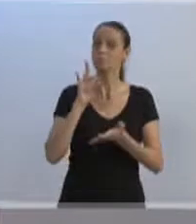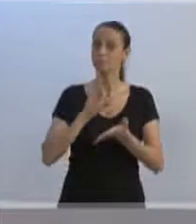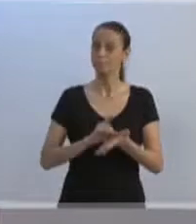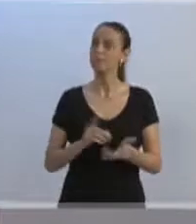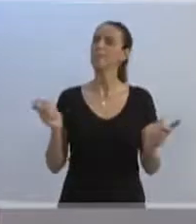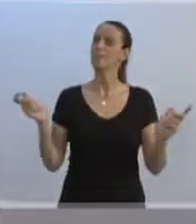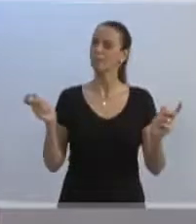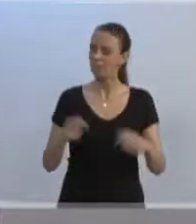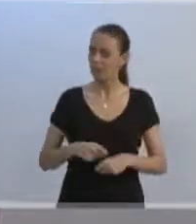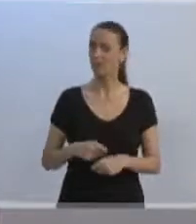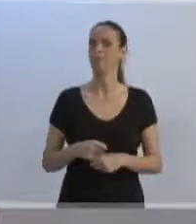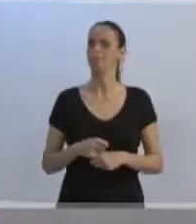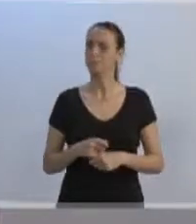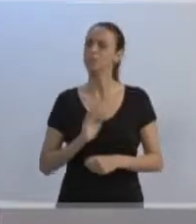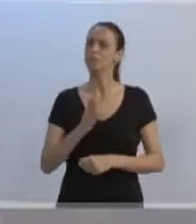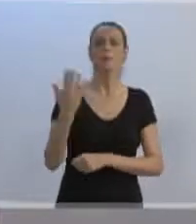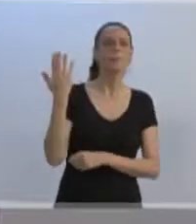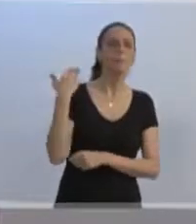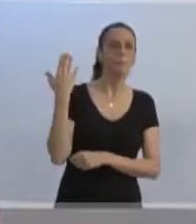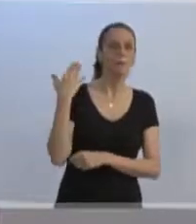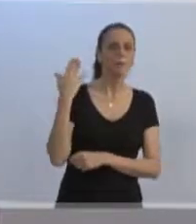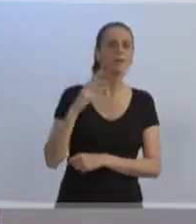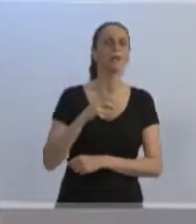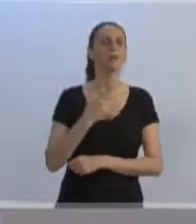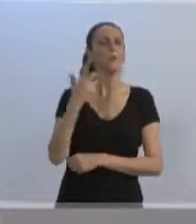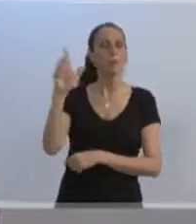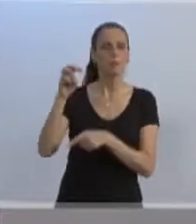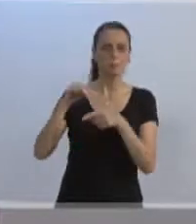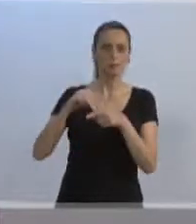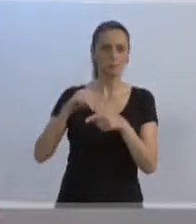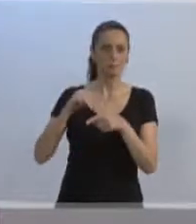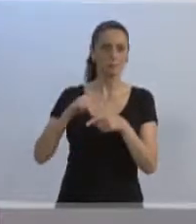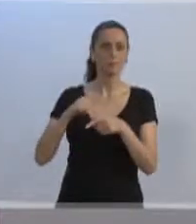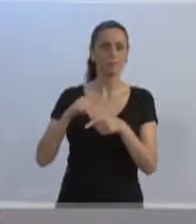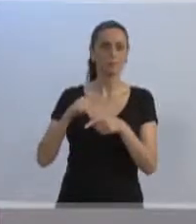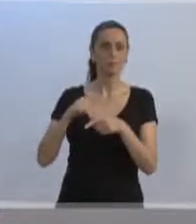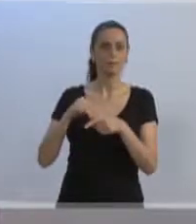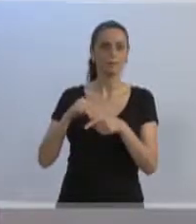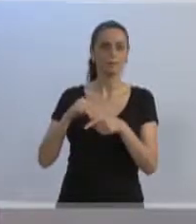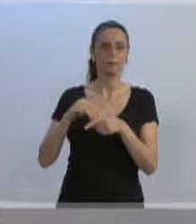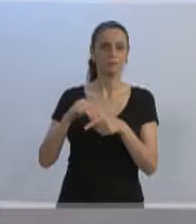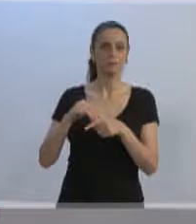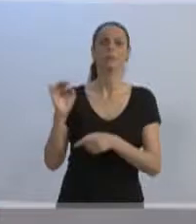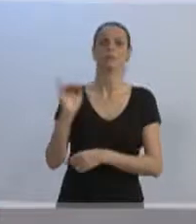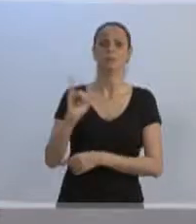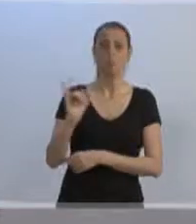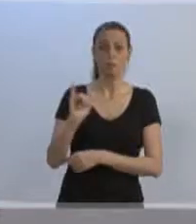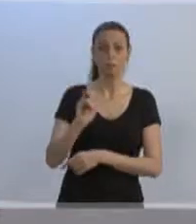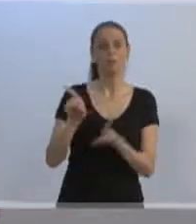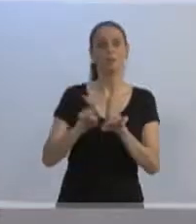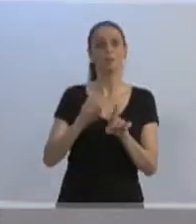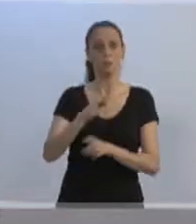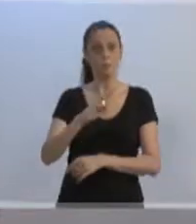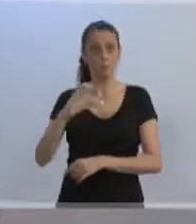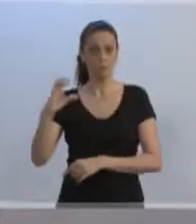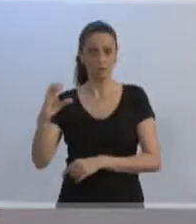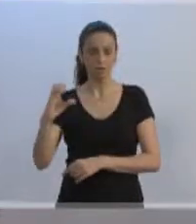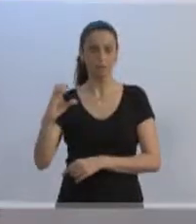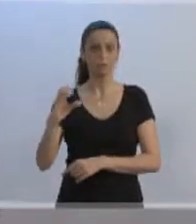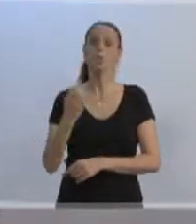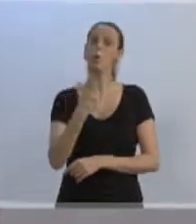possível que a gente já tomou como exemplo os municípios da cidade de itajaí e balneário camboriú também